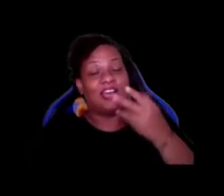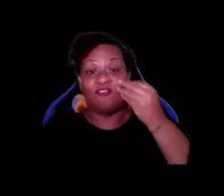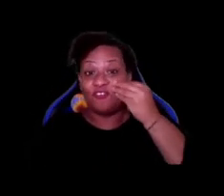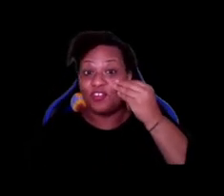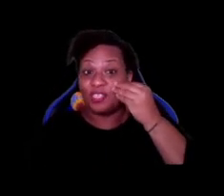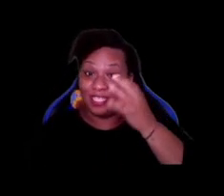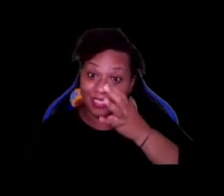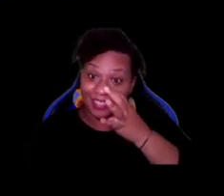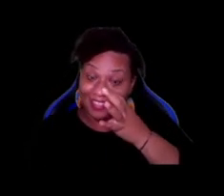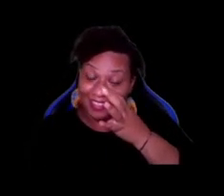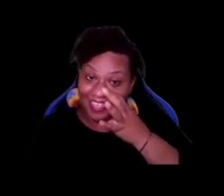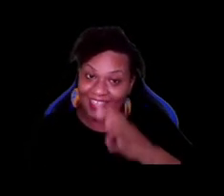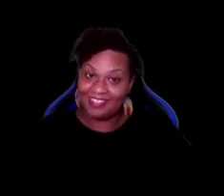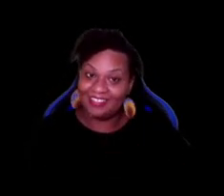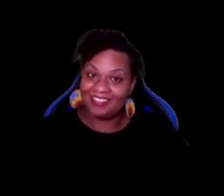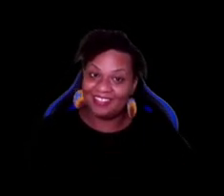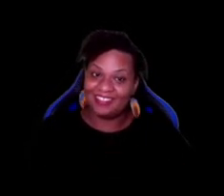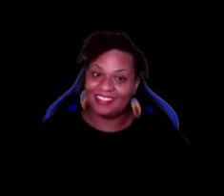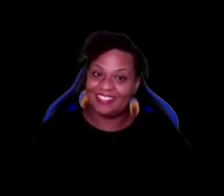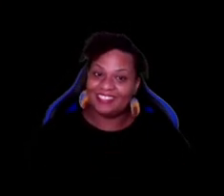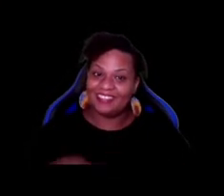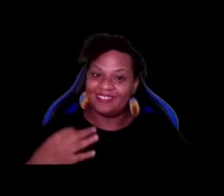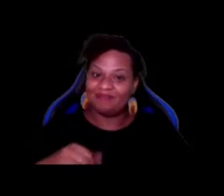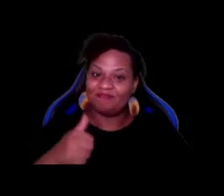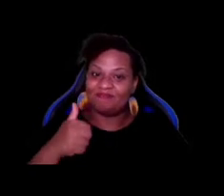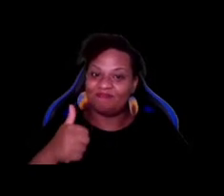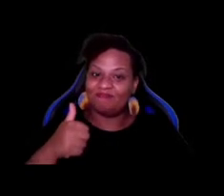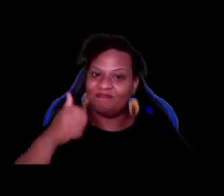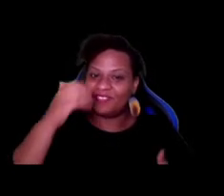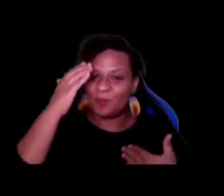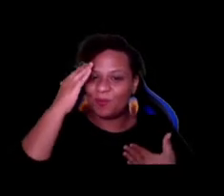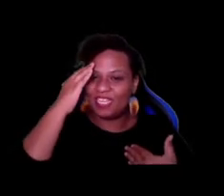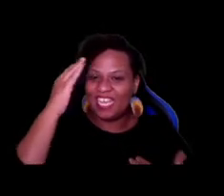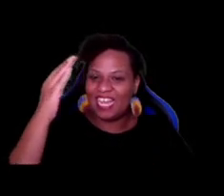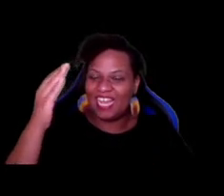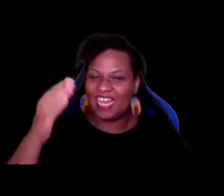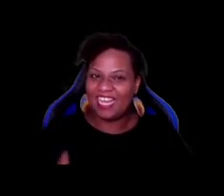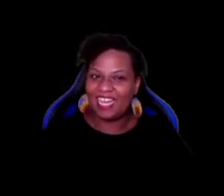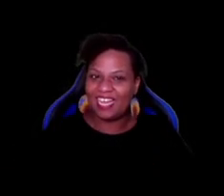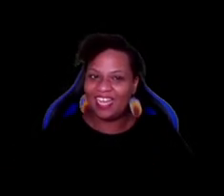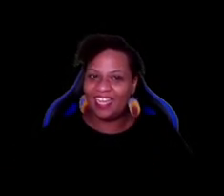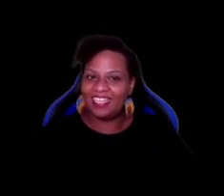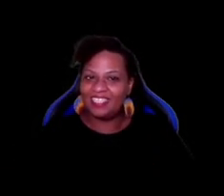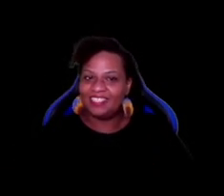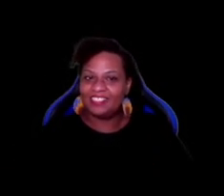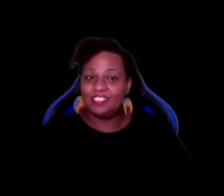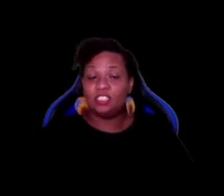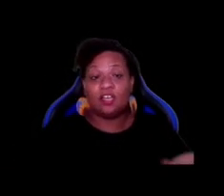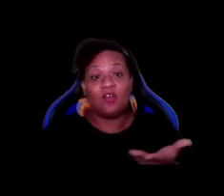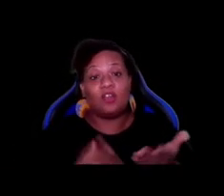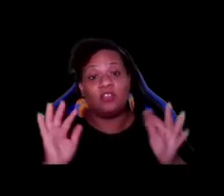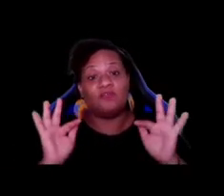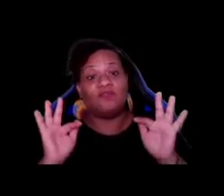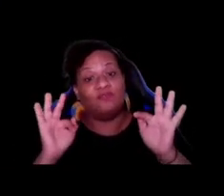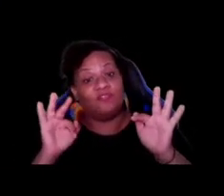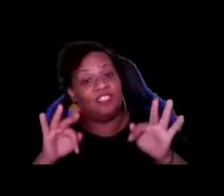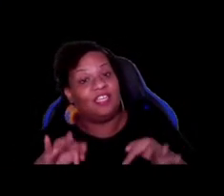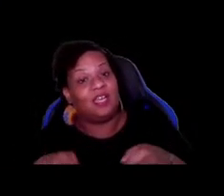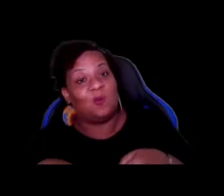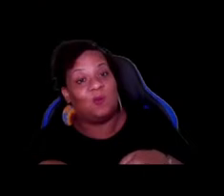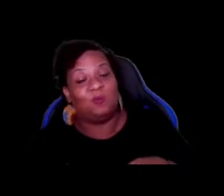acompanhar também. Beleza, beleza. Gratidão, mestre. Estamos chegando aqui aos finais, né? A gente tem